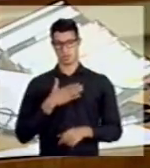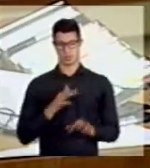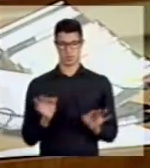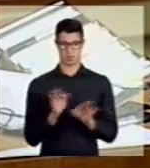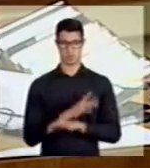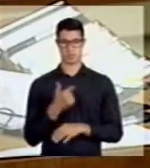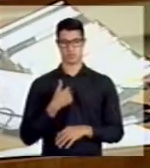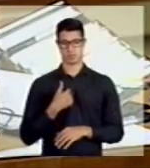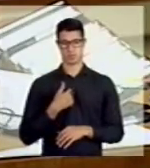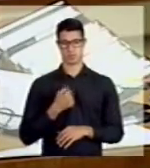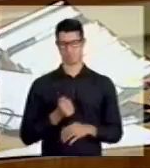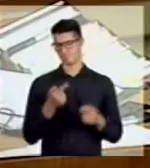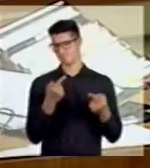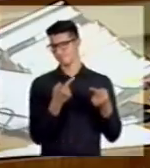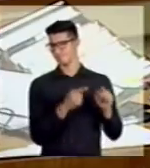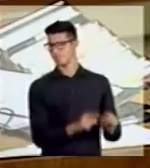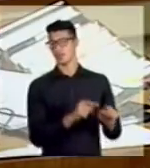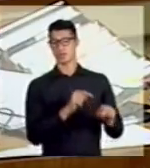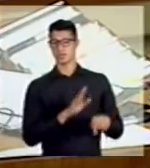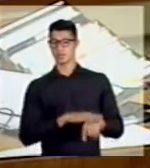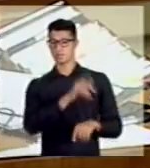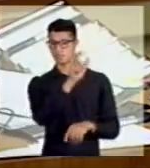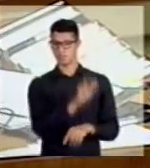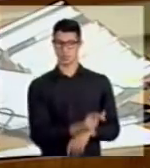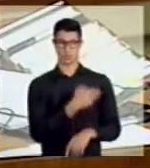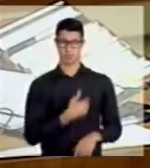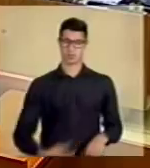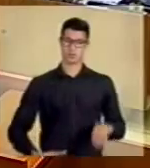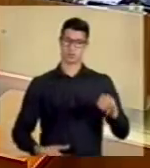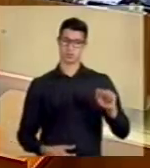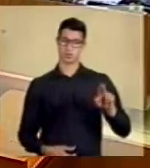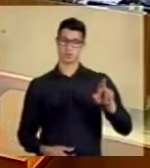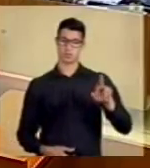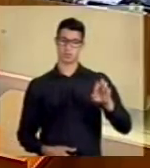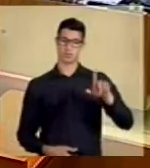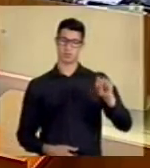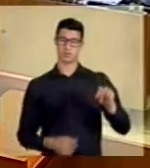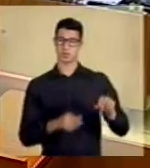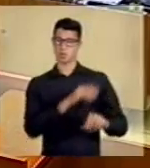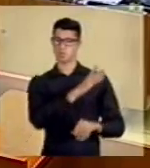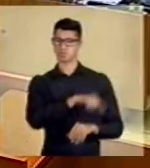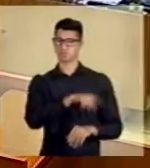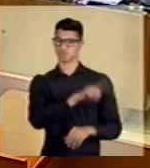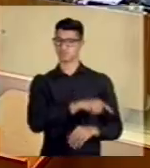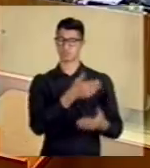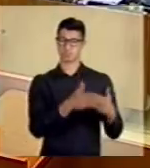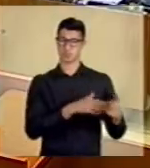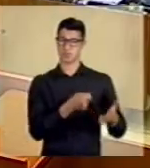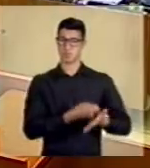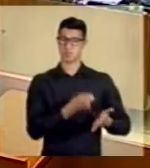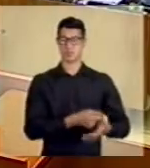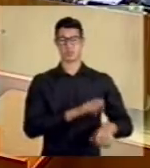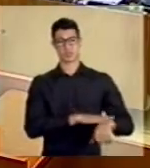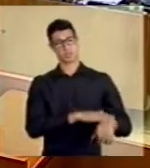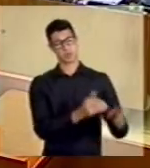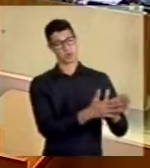conclusão. Eu divirjo um pouco ainda de sua excelência, ministro Marco Aurélio, porque eu elimino toda e qualquer exigência, seja ela